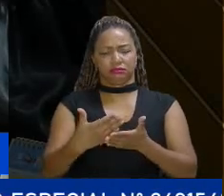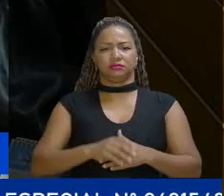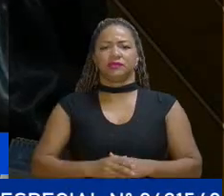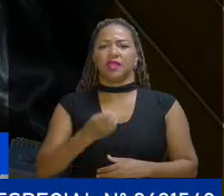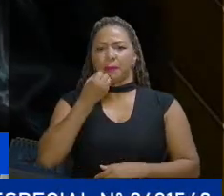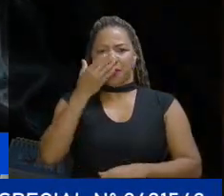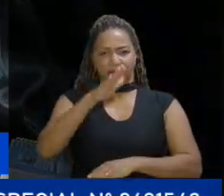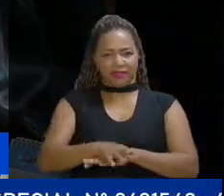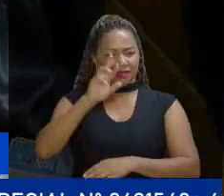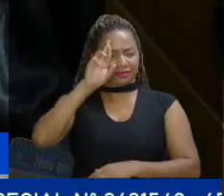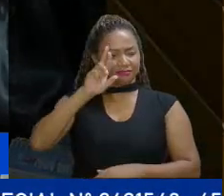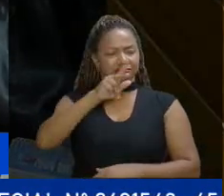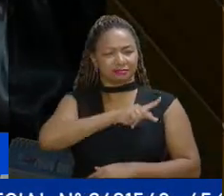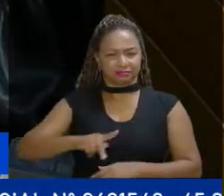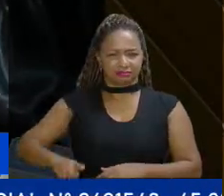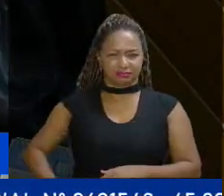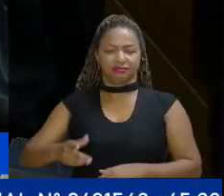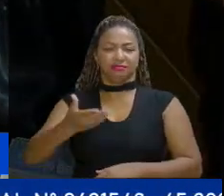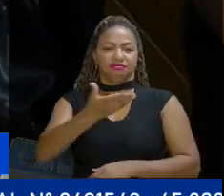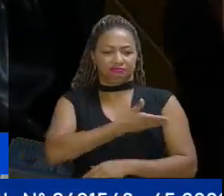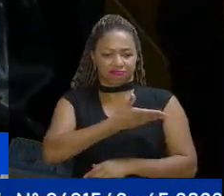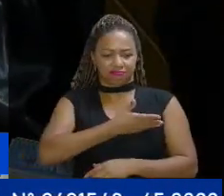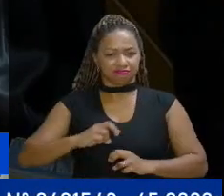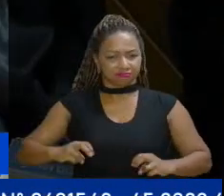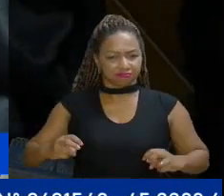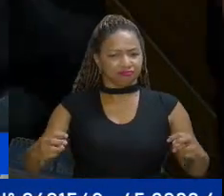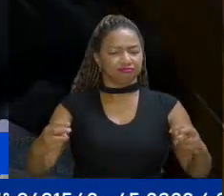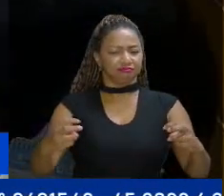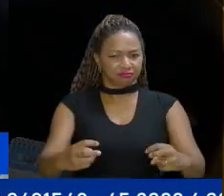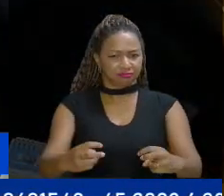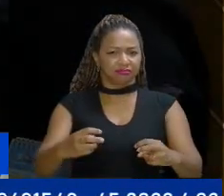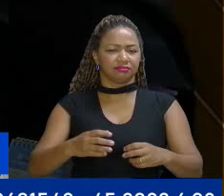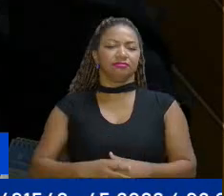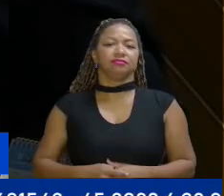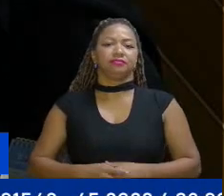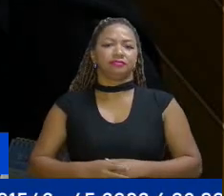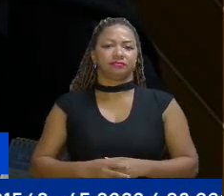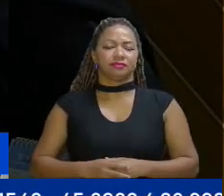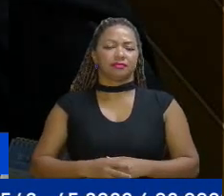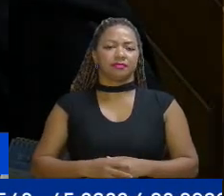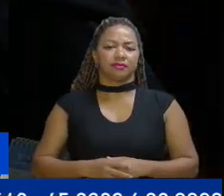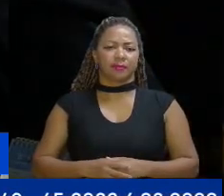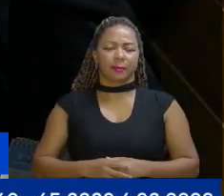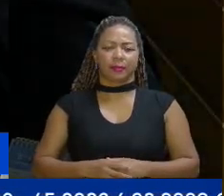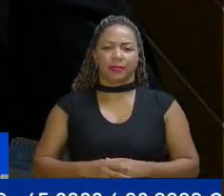Boa tarde, senhor presidente. Boa tarde, nobres colegas, colenda procuradora.